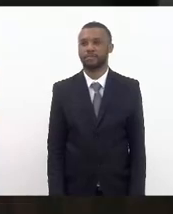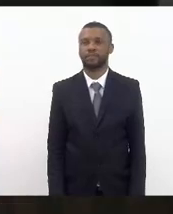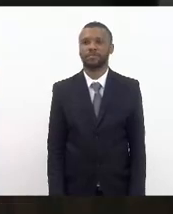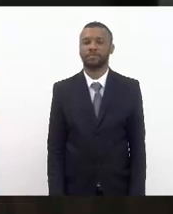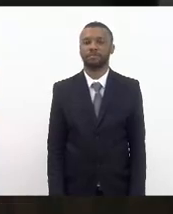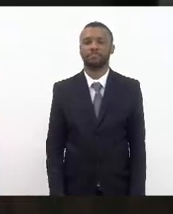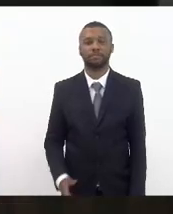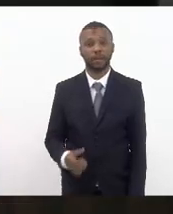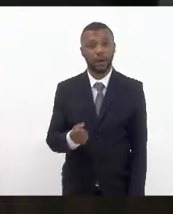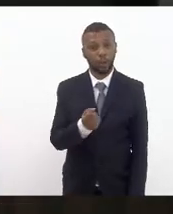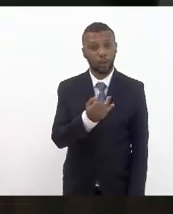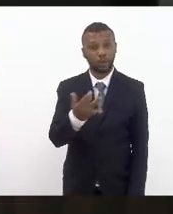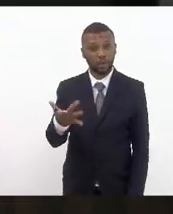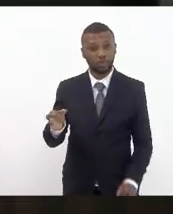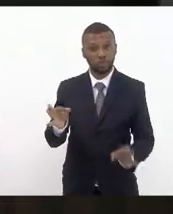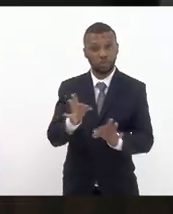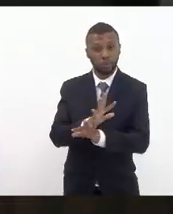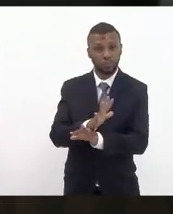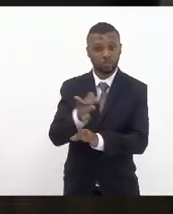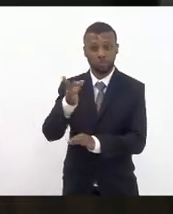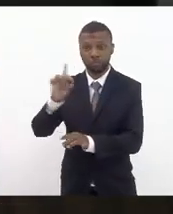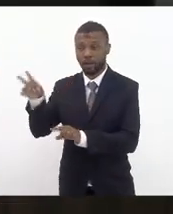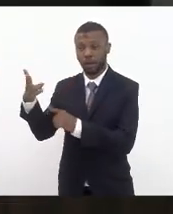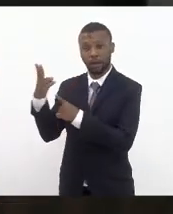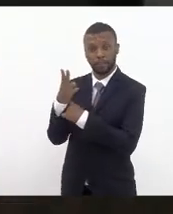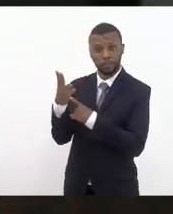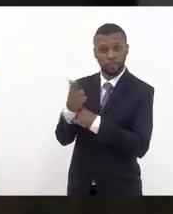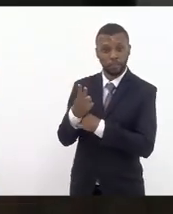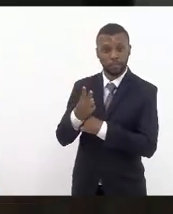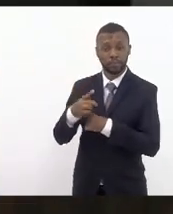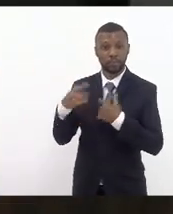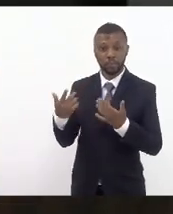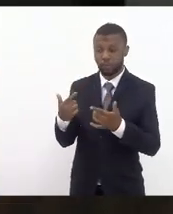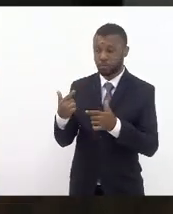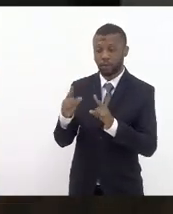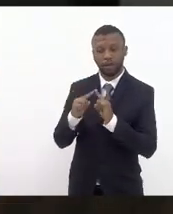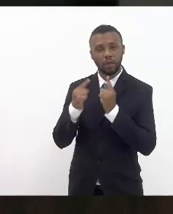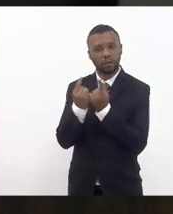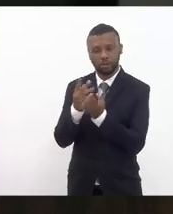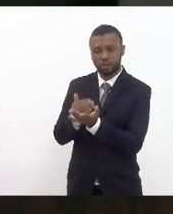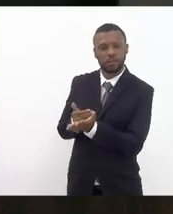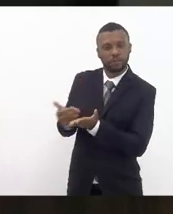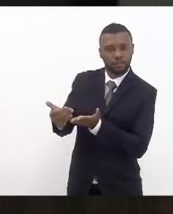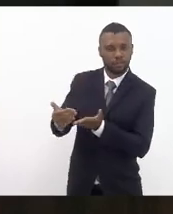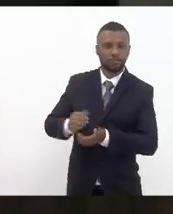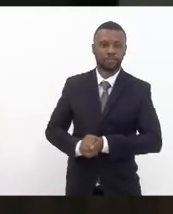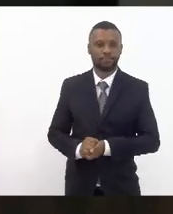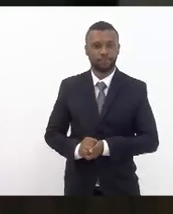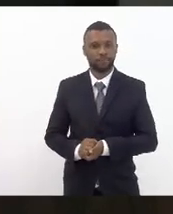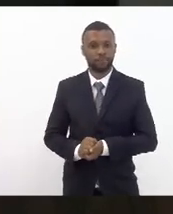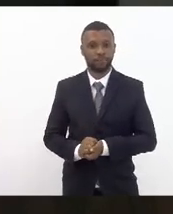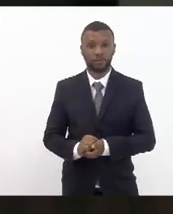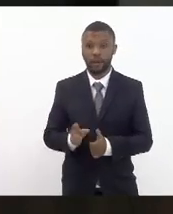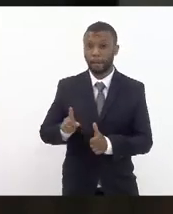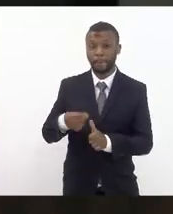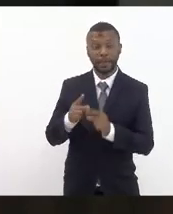Havendo número legal sob a proteção de Deus, iniciamos os nossos trabalhos. Está aberta a primeira